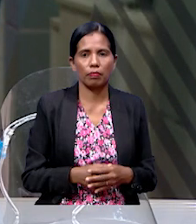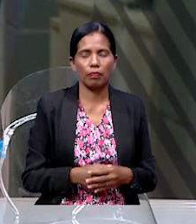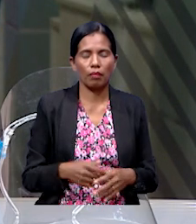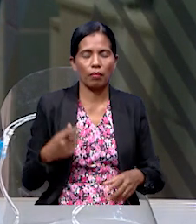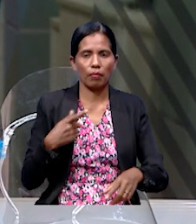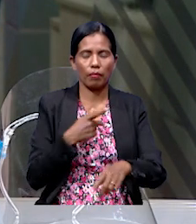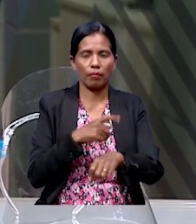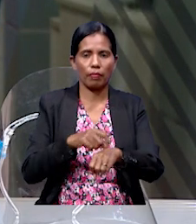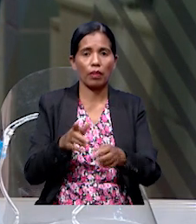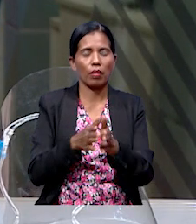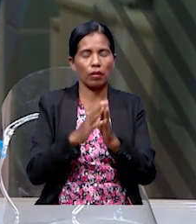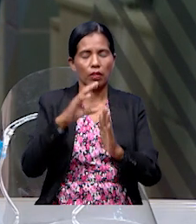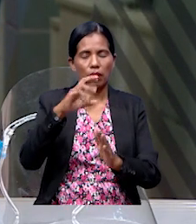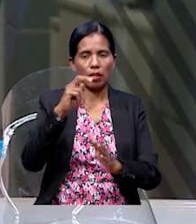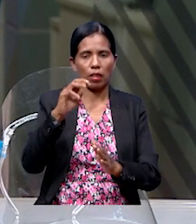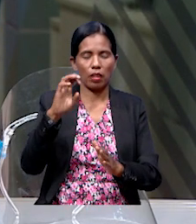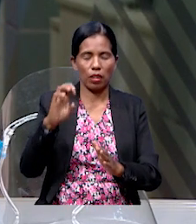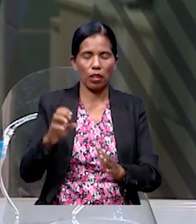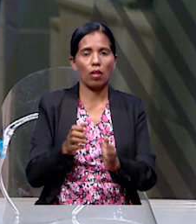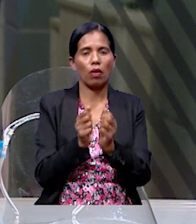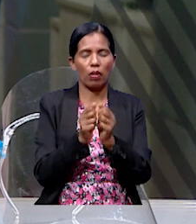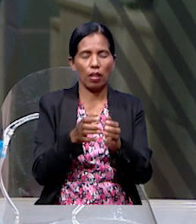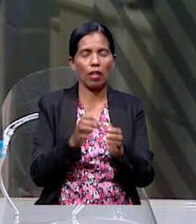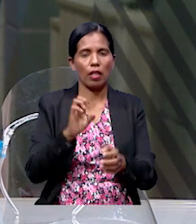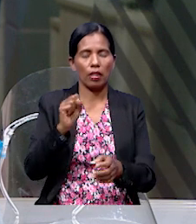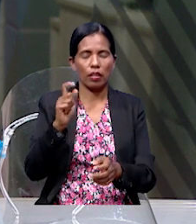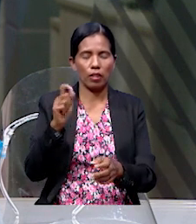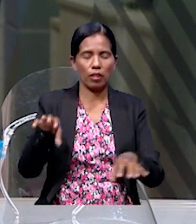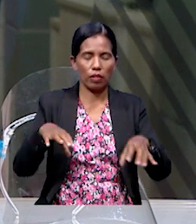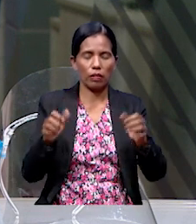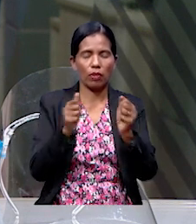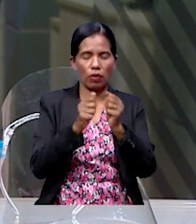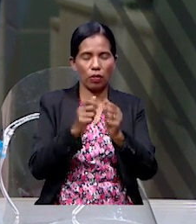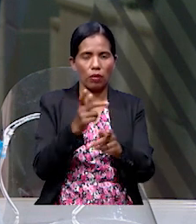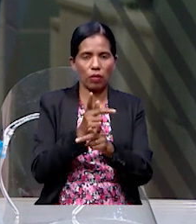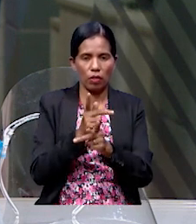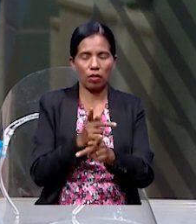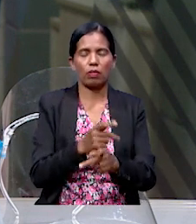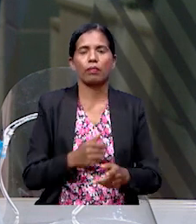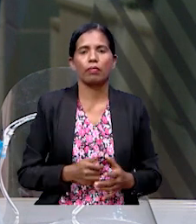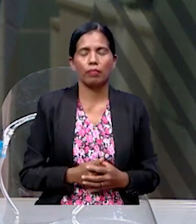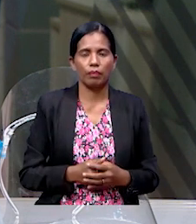Parlamento Nacional Russo CNR está em serviço ao cuidado não assegura material sensitivo para a eleição.